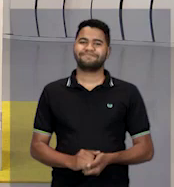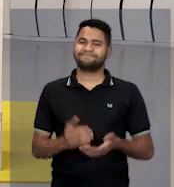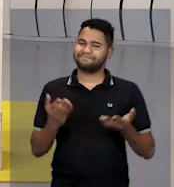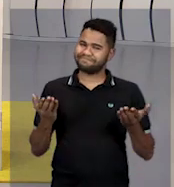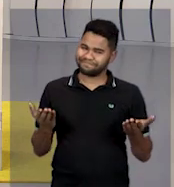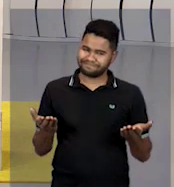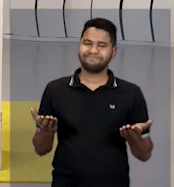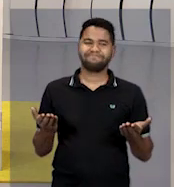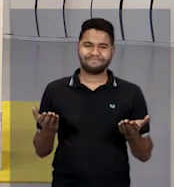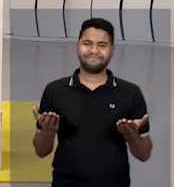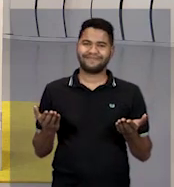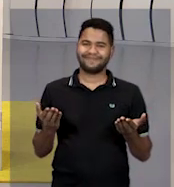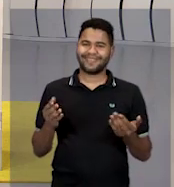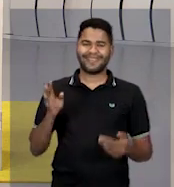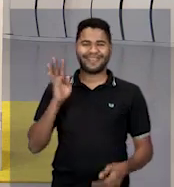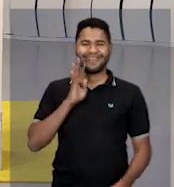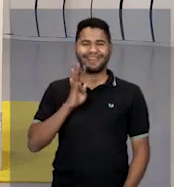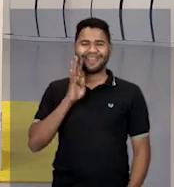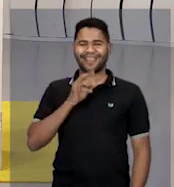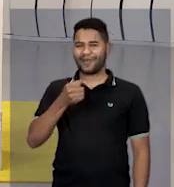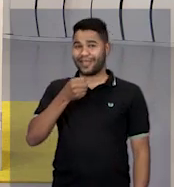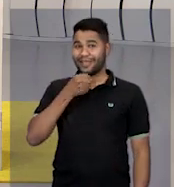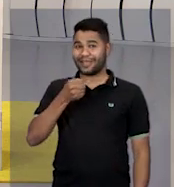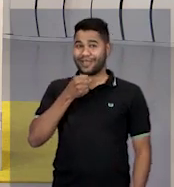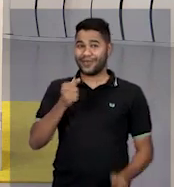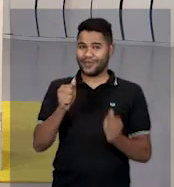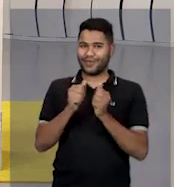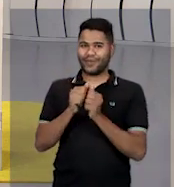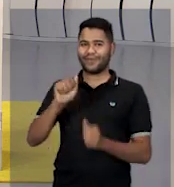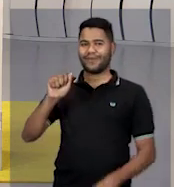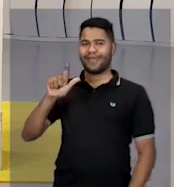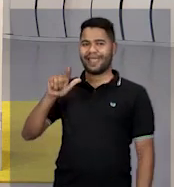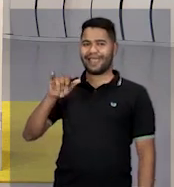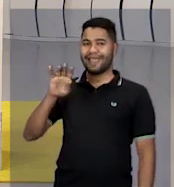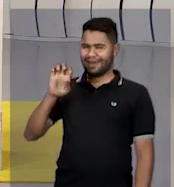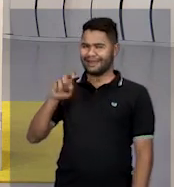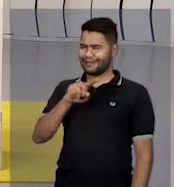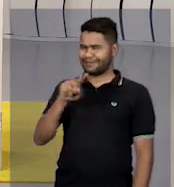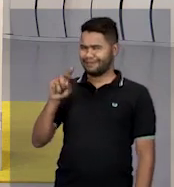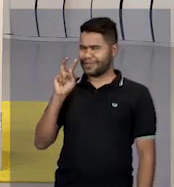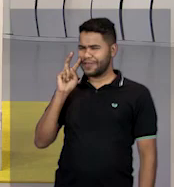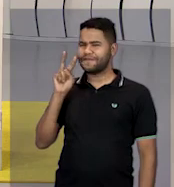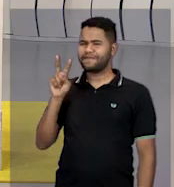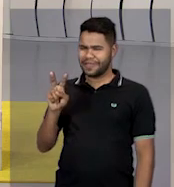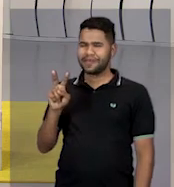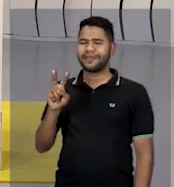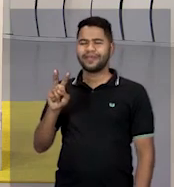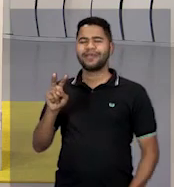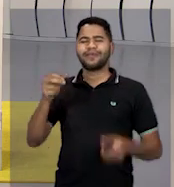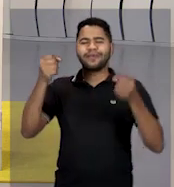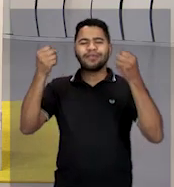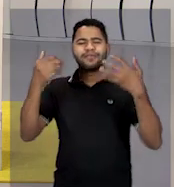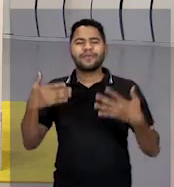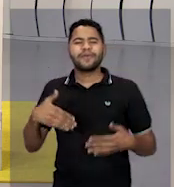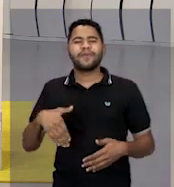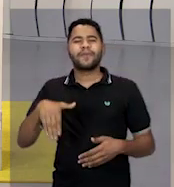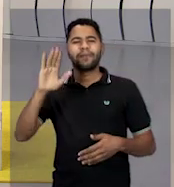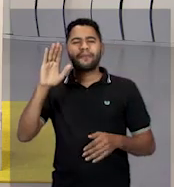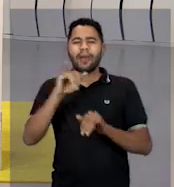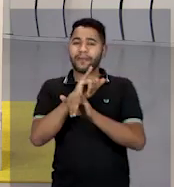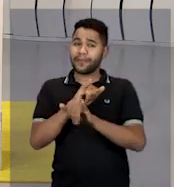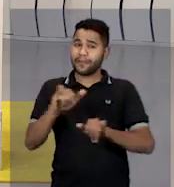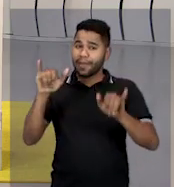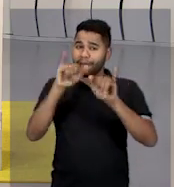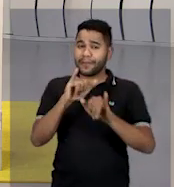Pois é, gente, que legal essa entrevista com a Aline Scarpone. Vocês viram? Ela falou um pouco mais sobre a